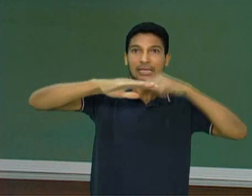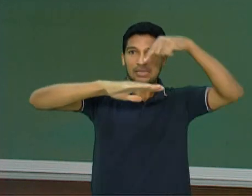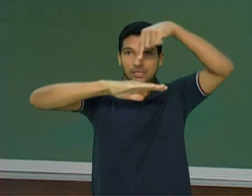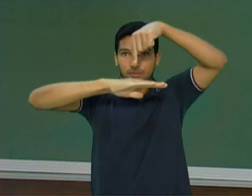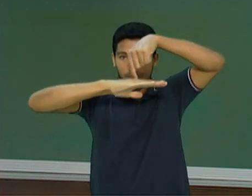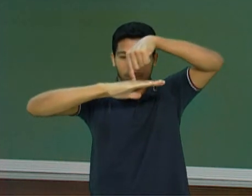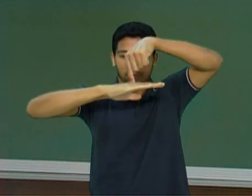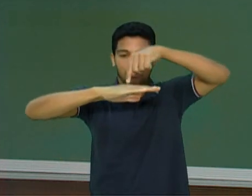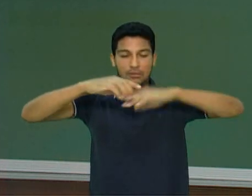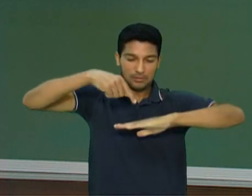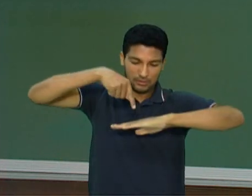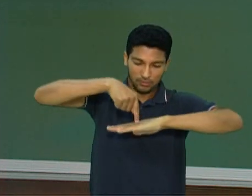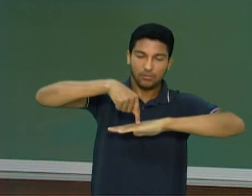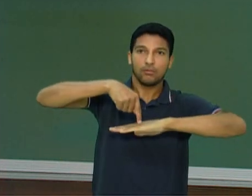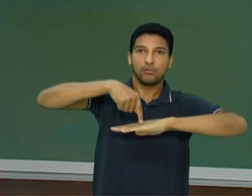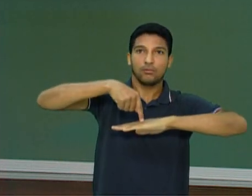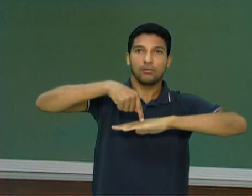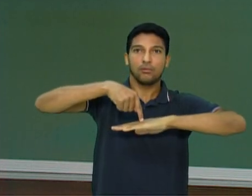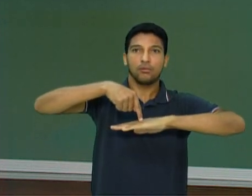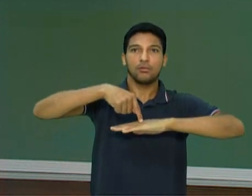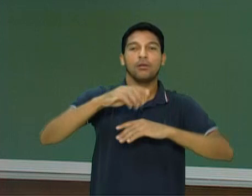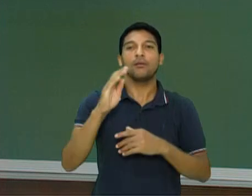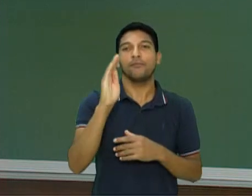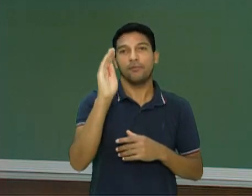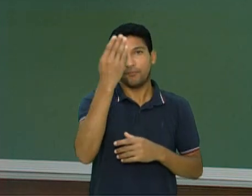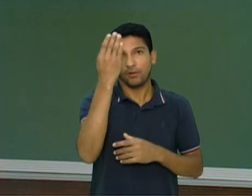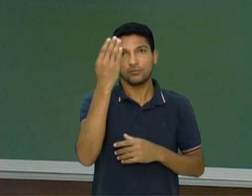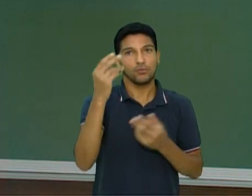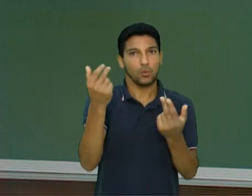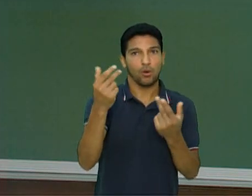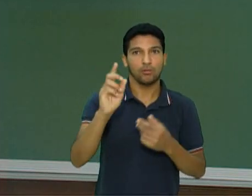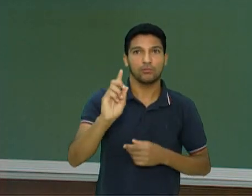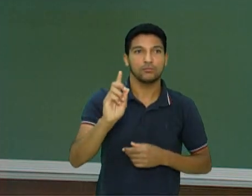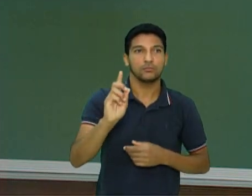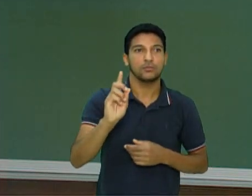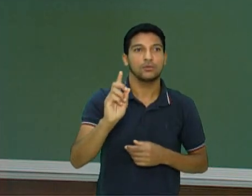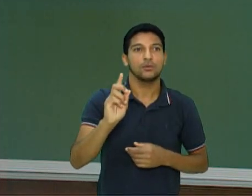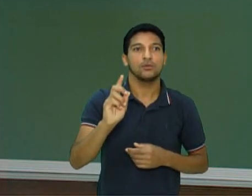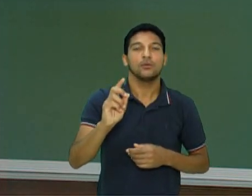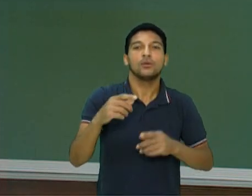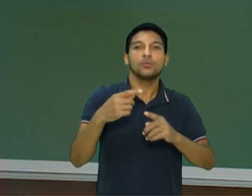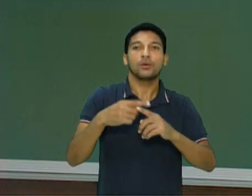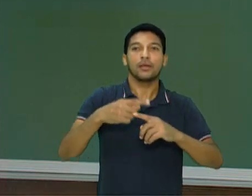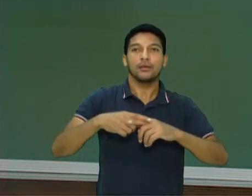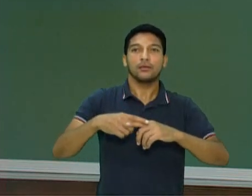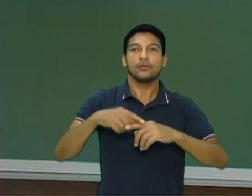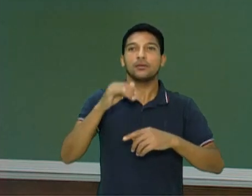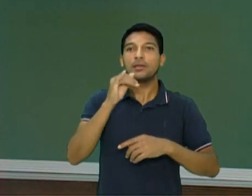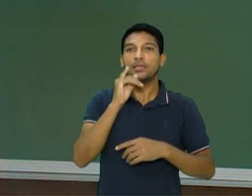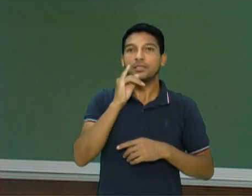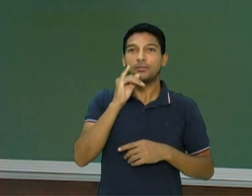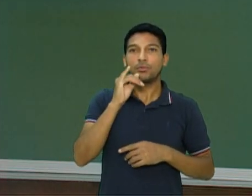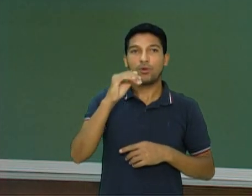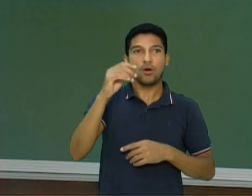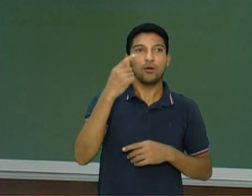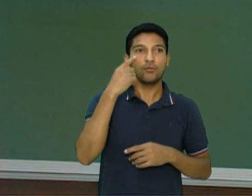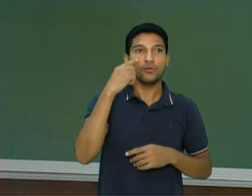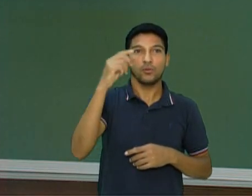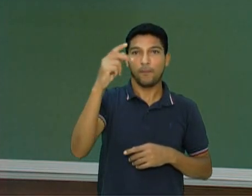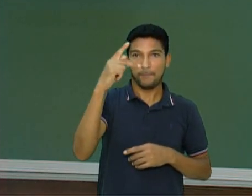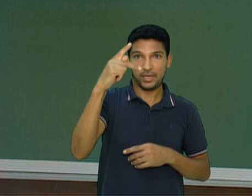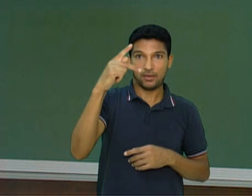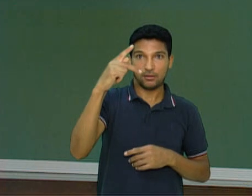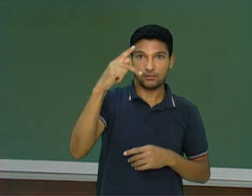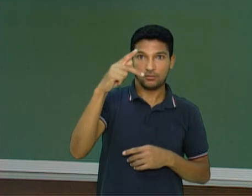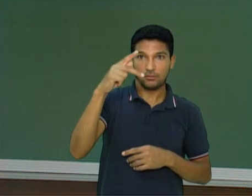também, né? Vamos à justificativa, dê uma olhada aí. Se você tem esse ponto lá no espaço, ponto P que está aparecendo aí na figura para